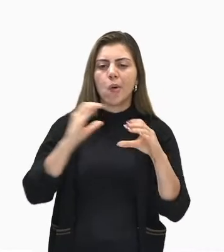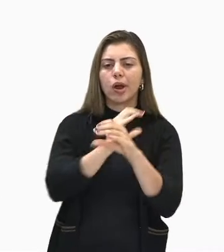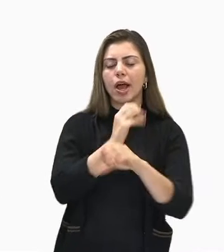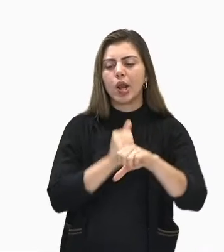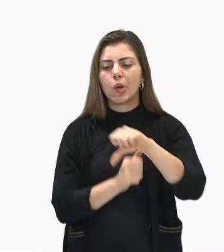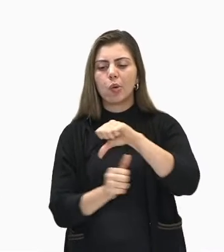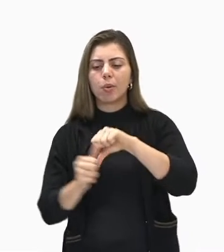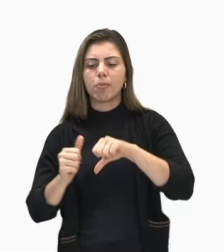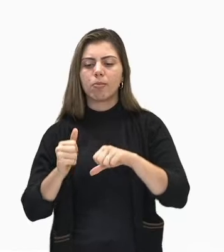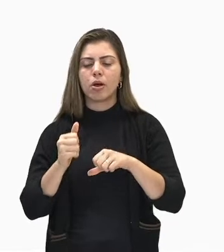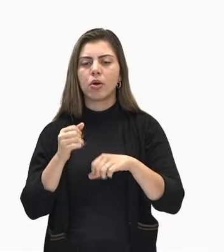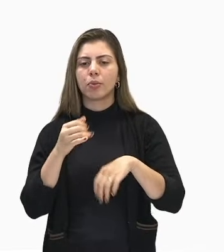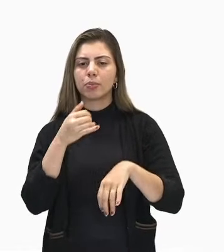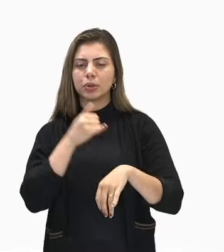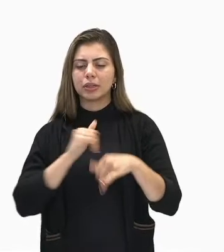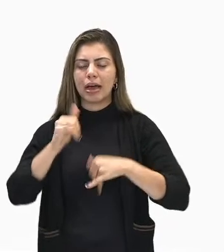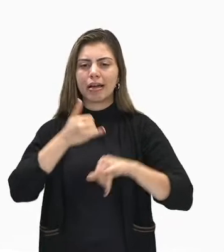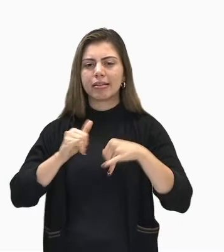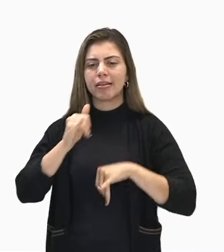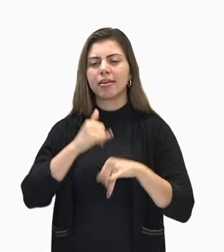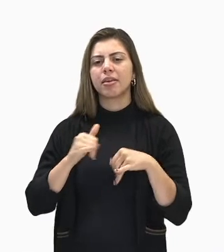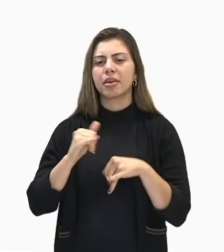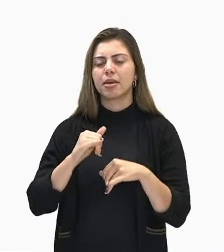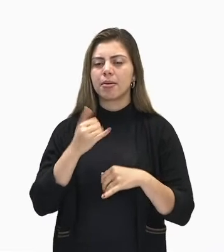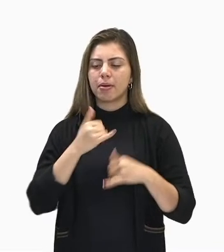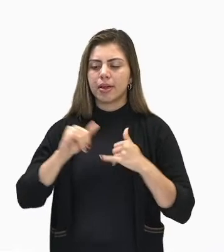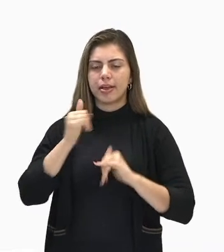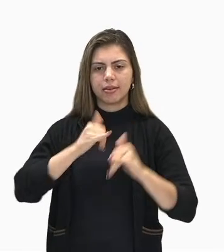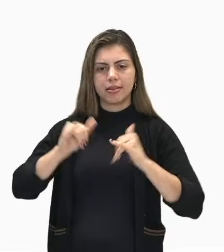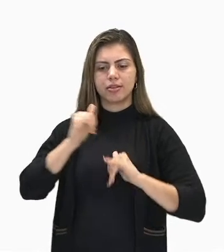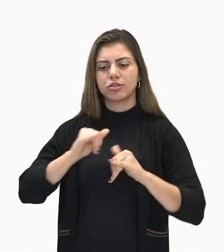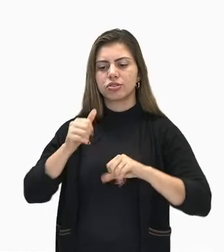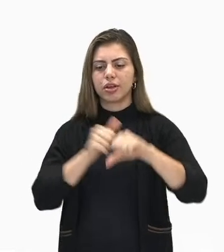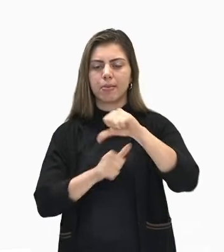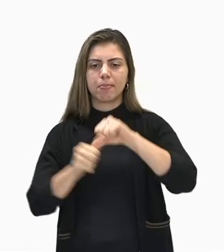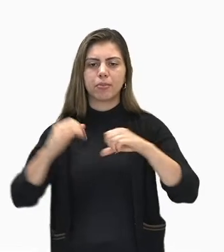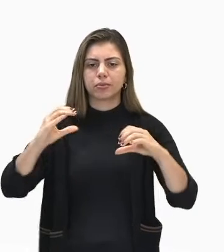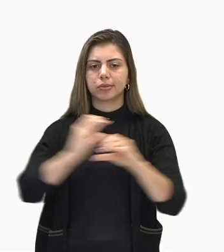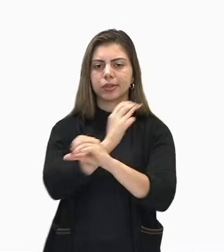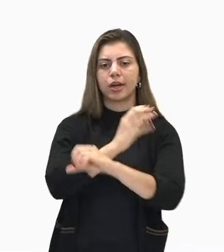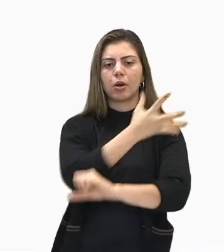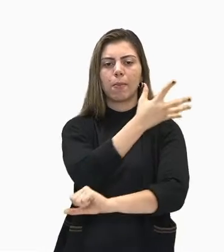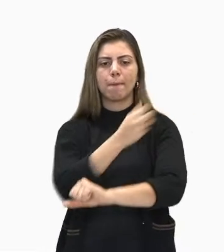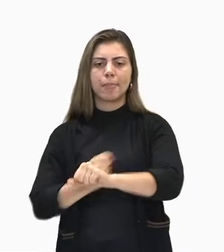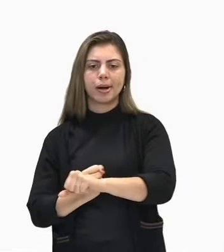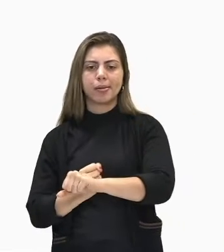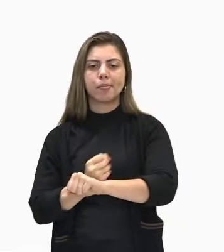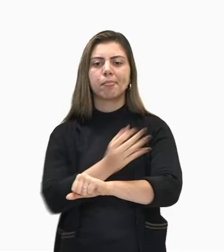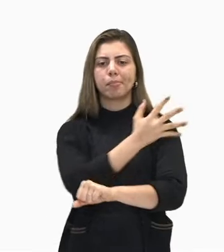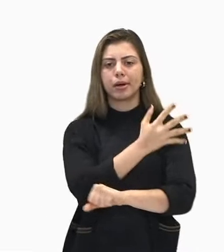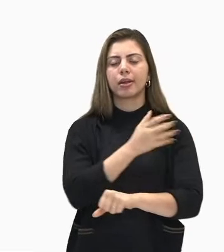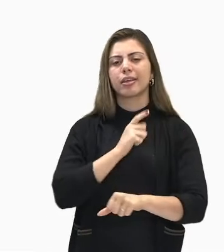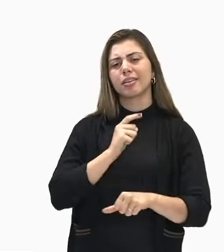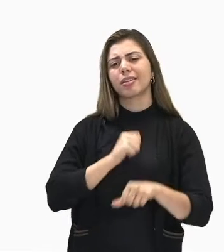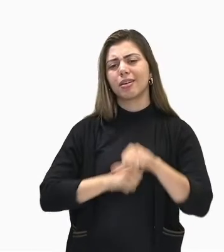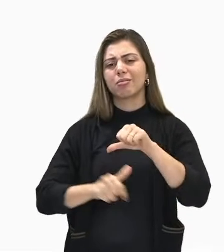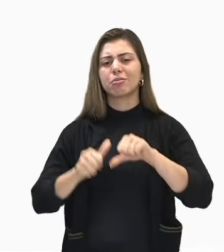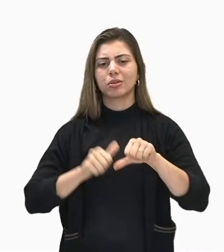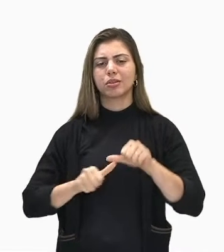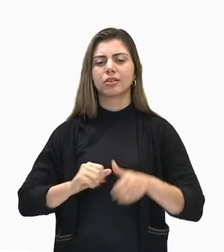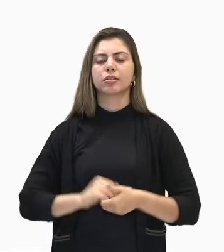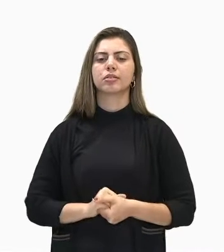as reações e os processos de mudança de estado físico que envolve